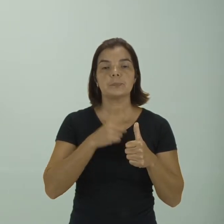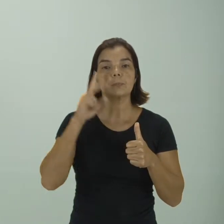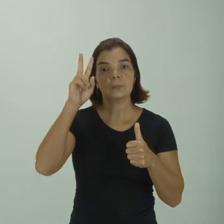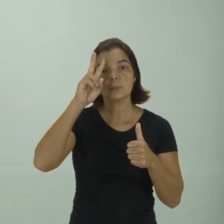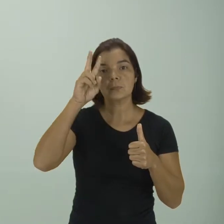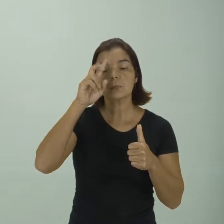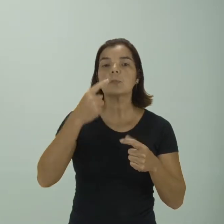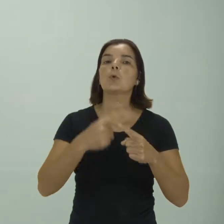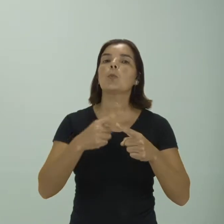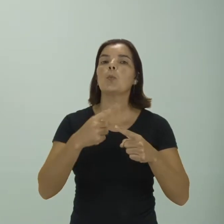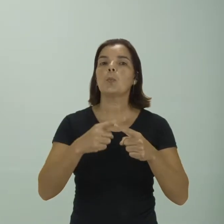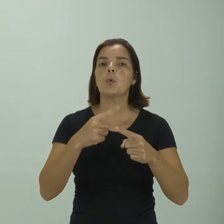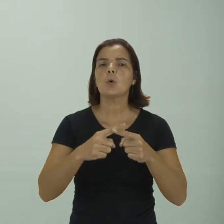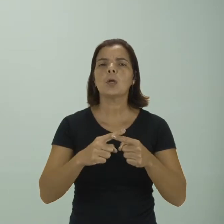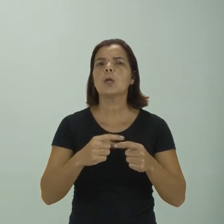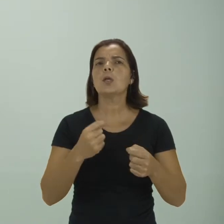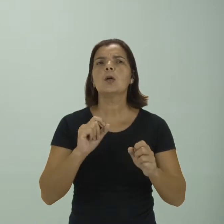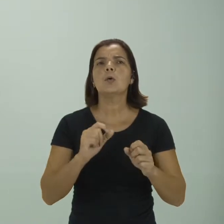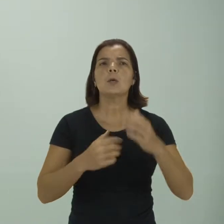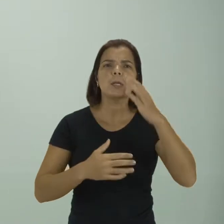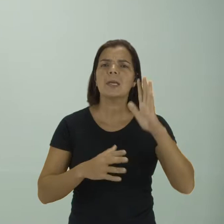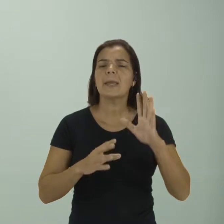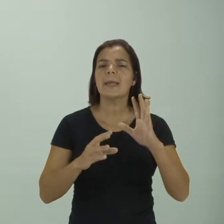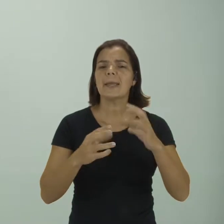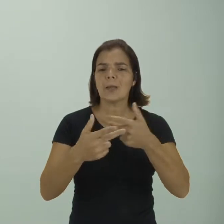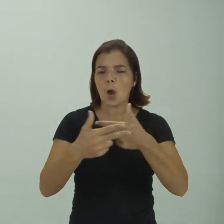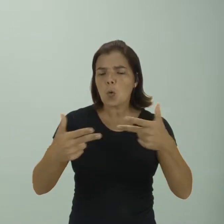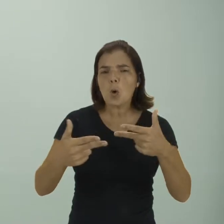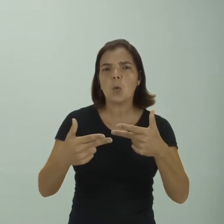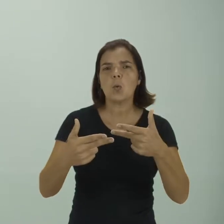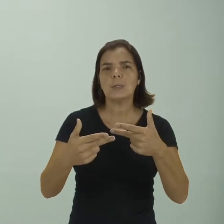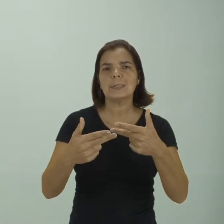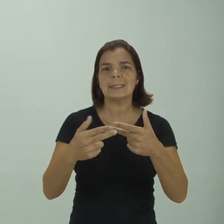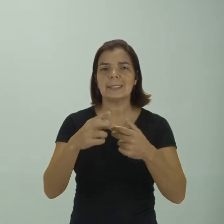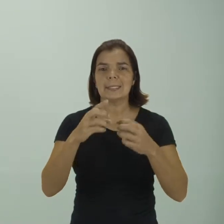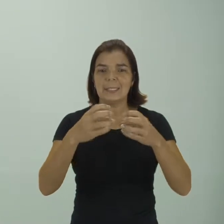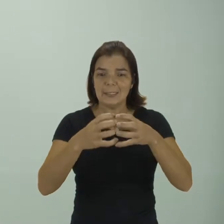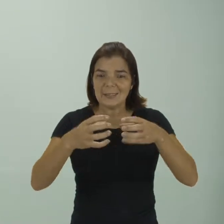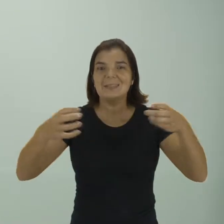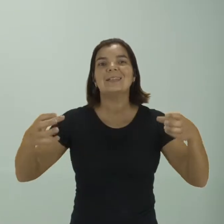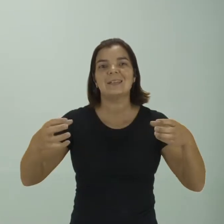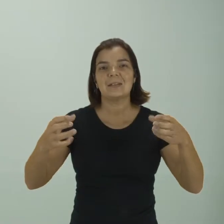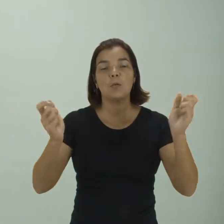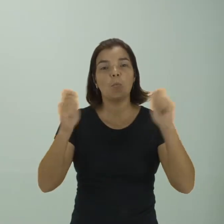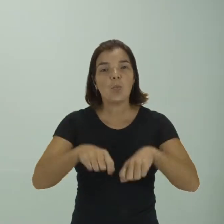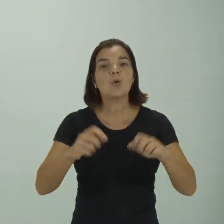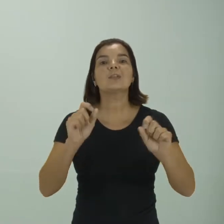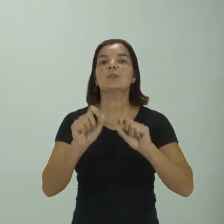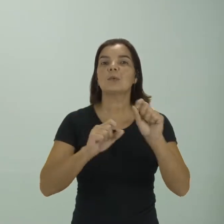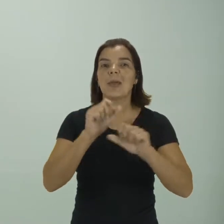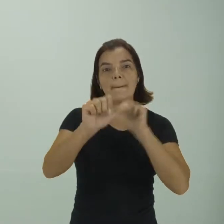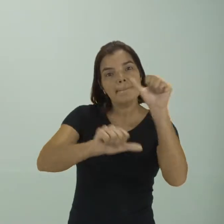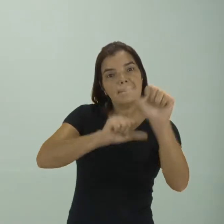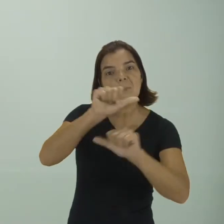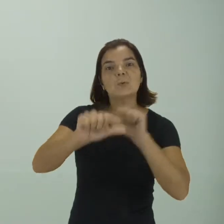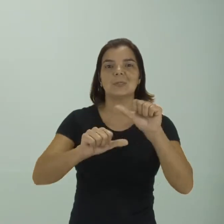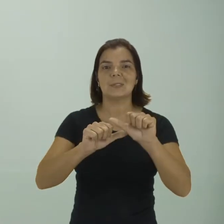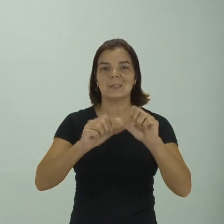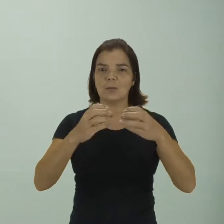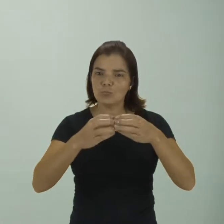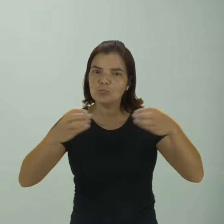recapitular por que um corpo se dilata. O que acontece com o corpo para que ele possa sofrer essa